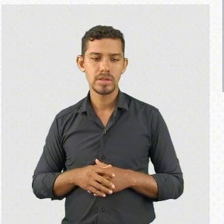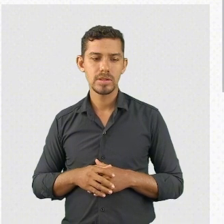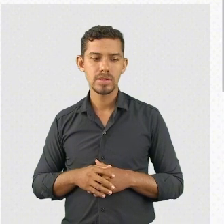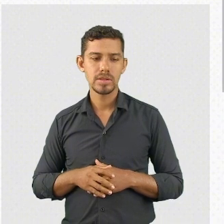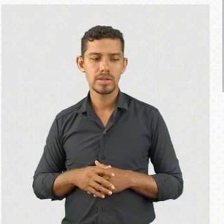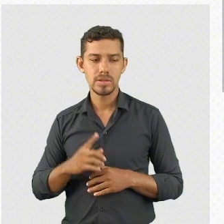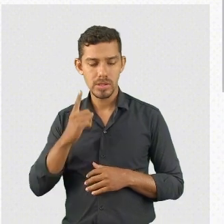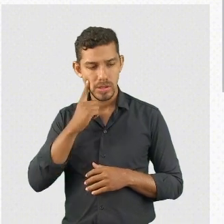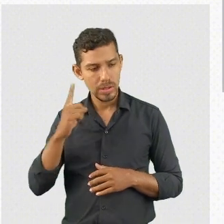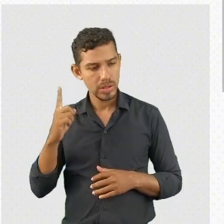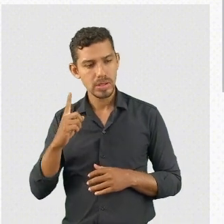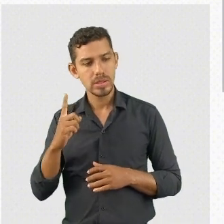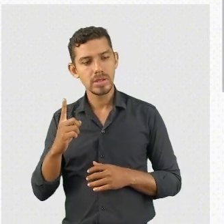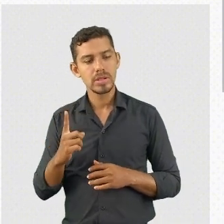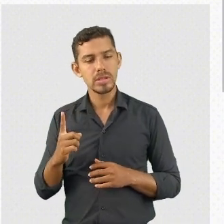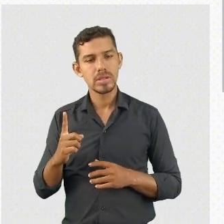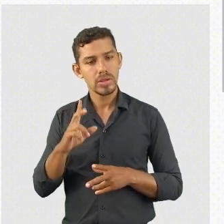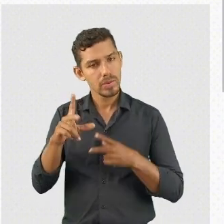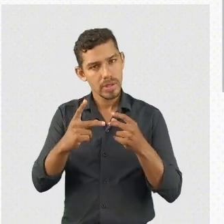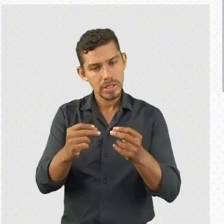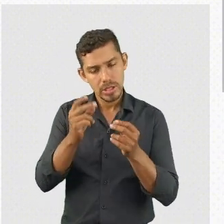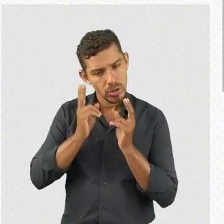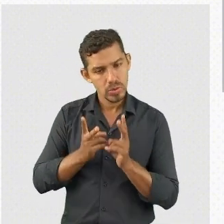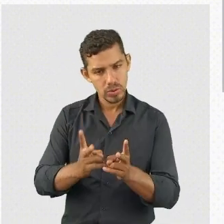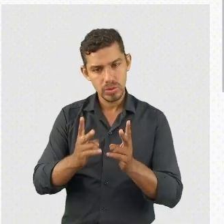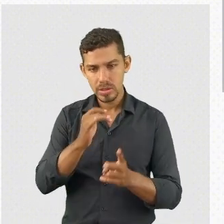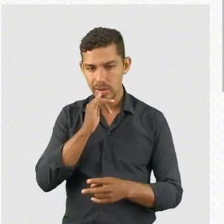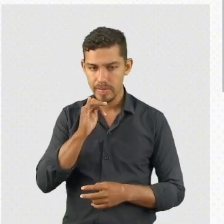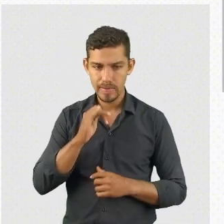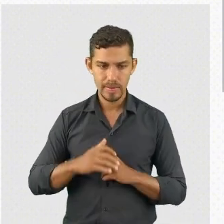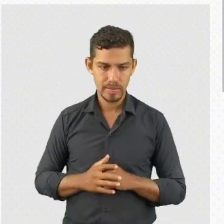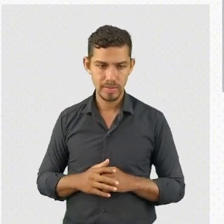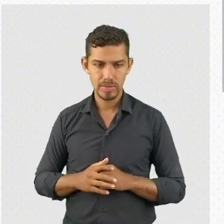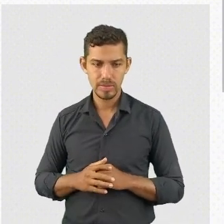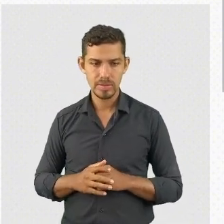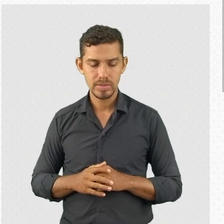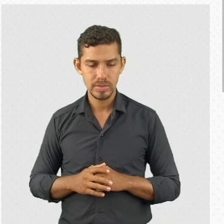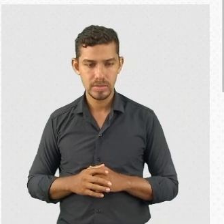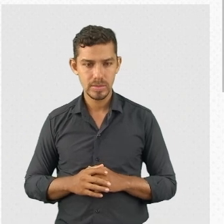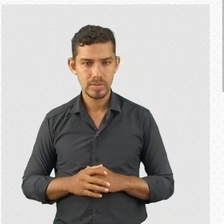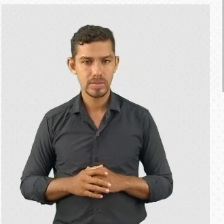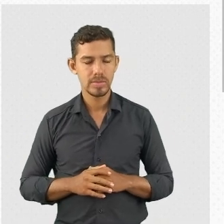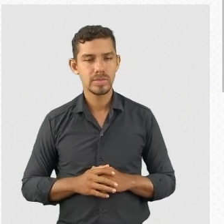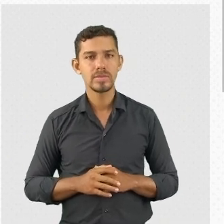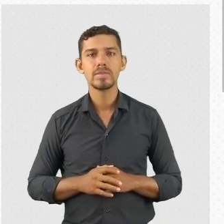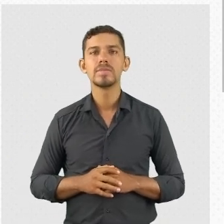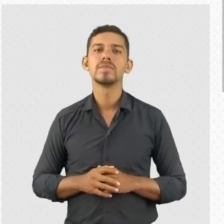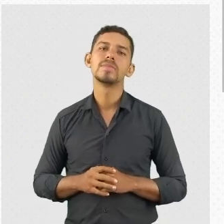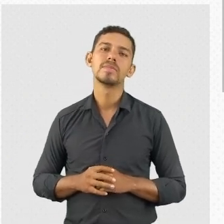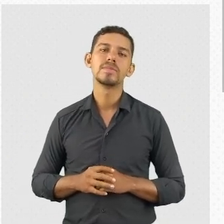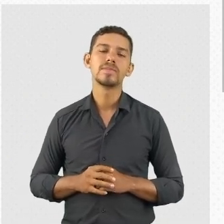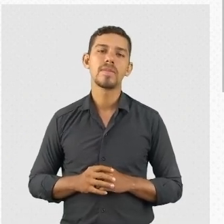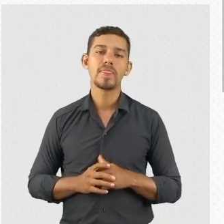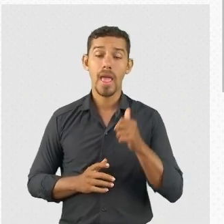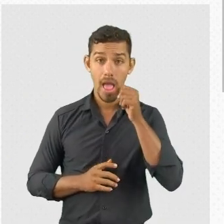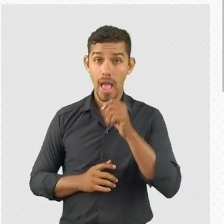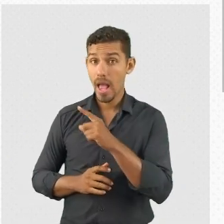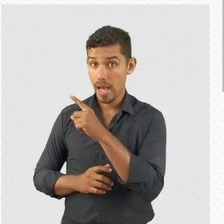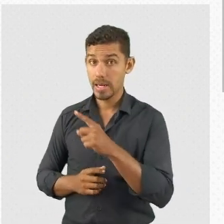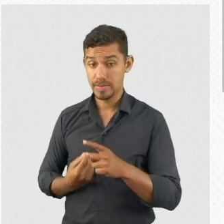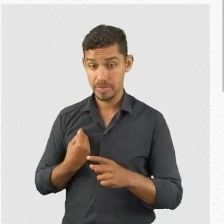gente trabalharia, por exemplo, com presente contínuo. She is steering. Quer dizer, ela